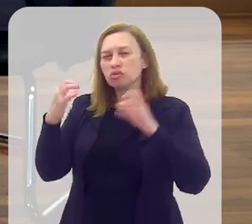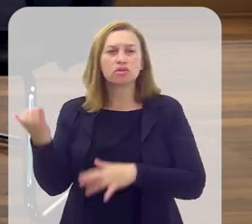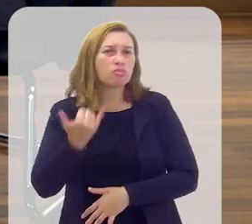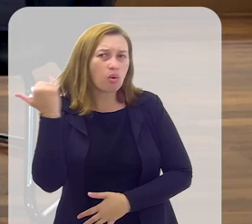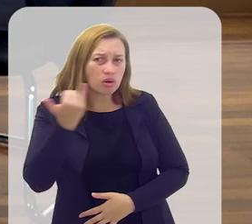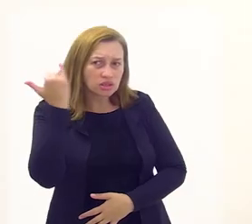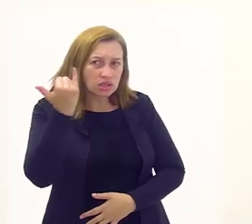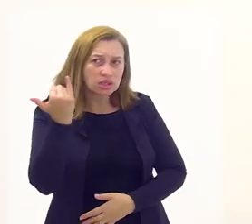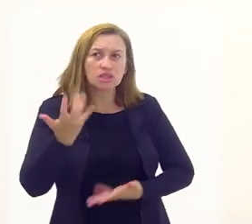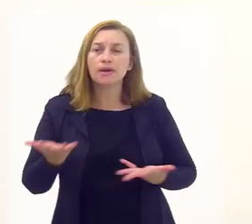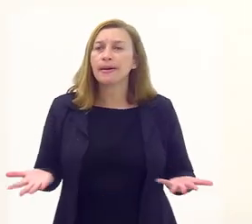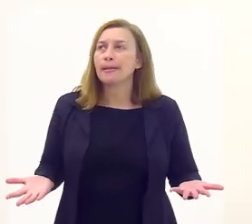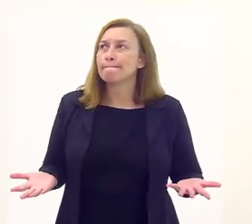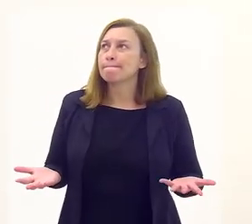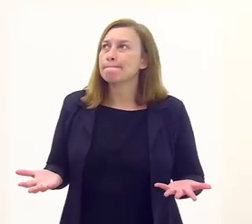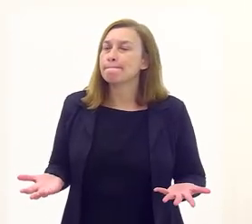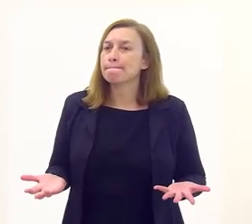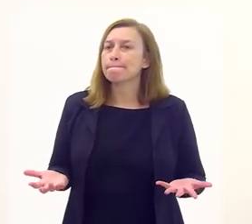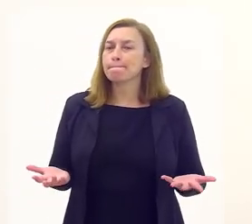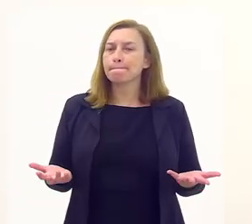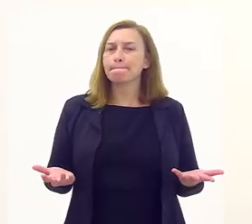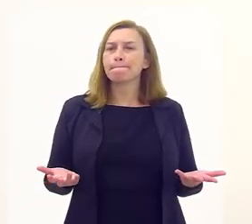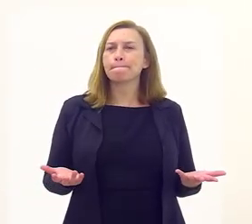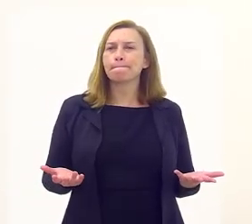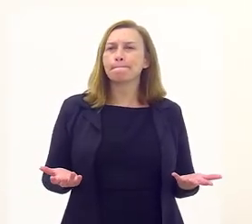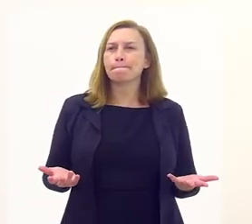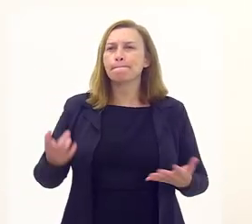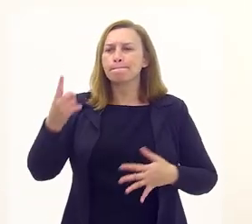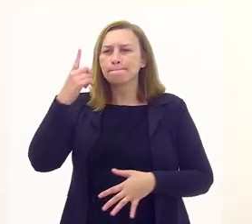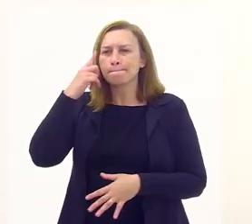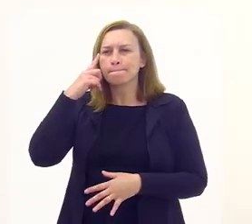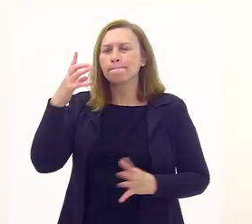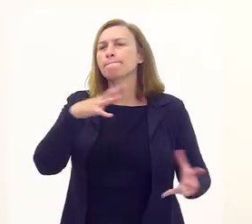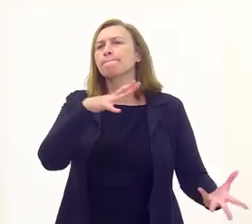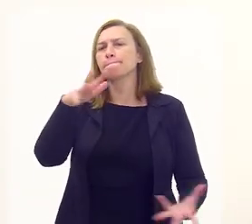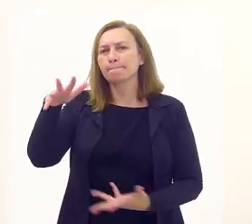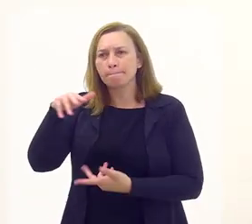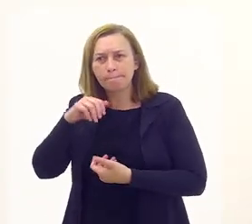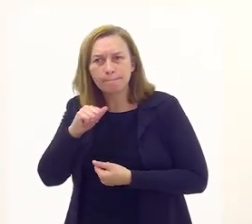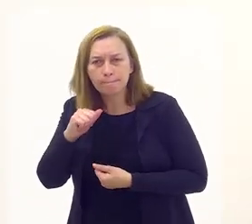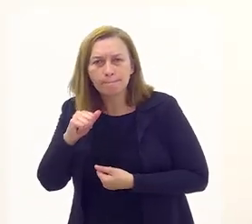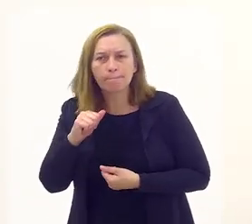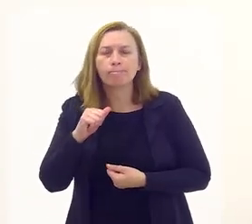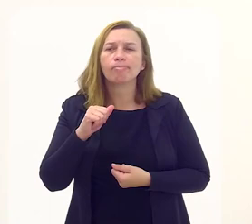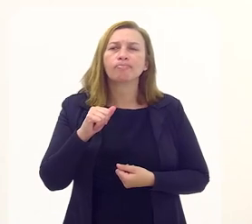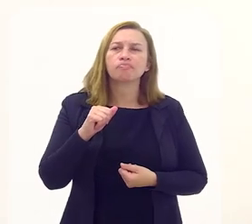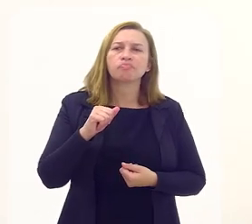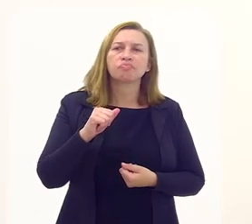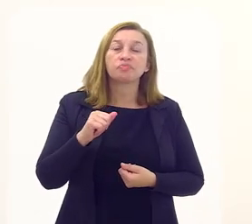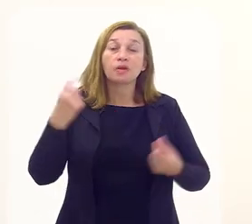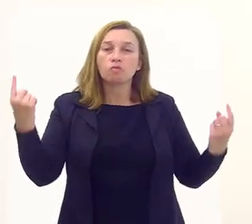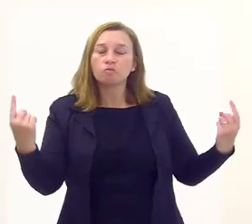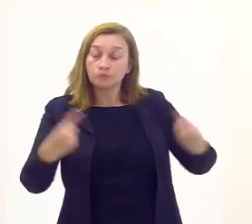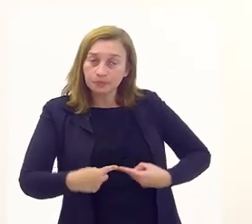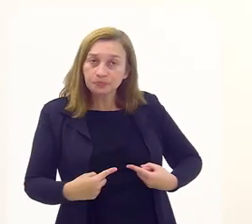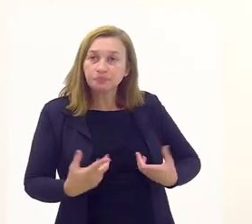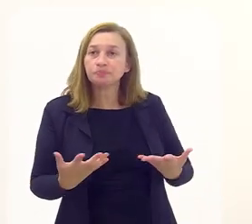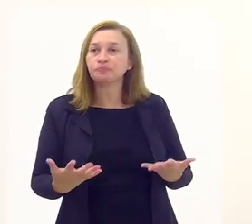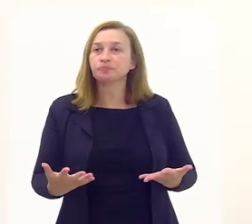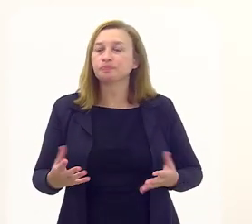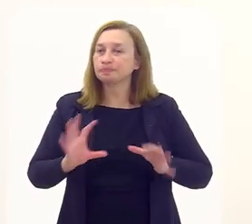é importante jogar para a perspectiva mundial, para a perspectiva universal,